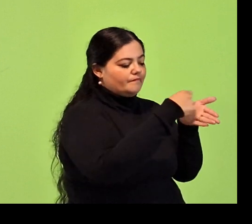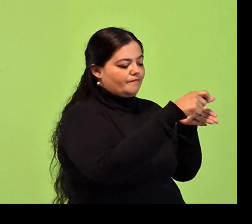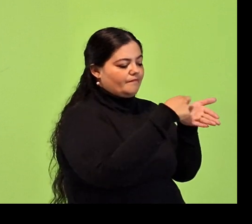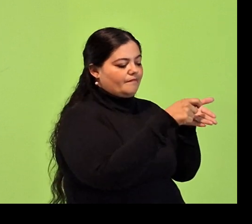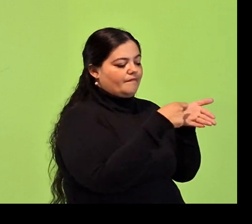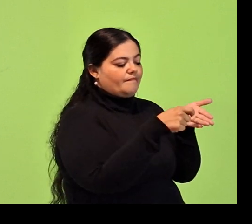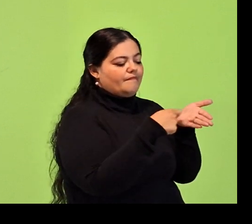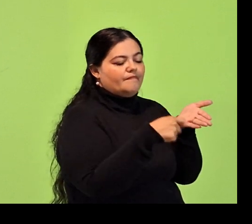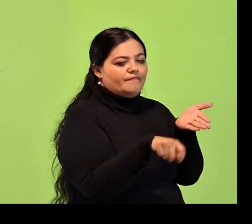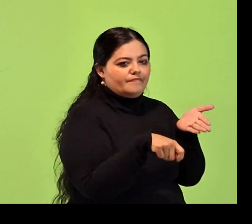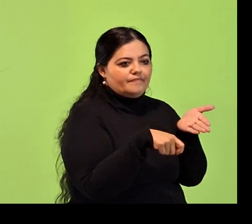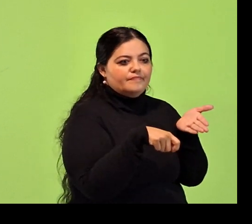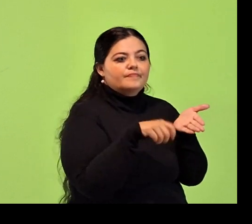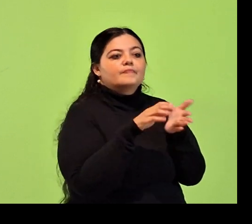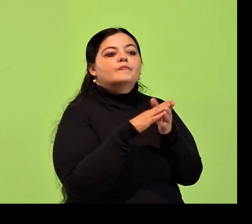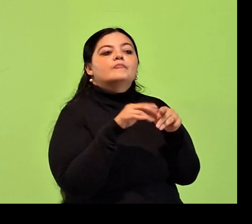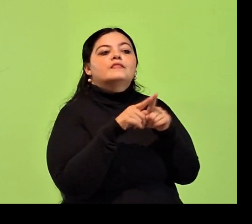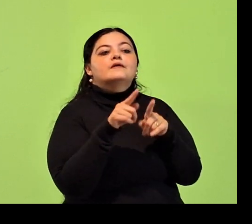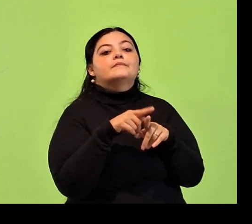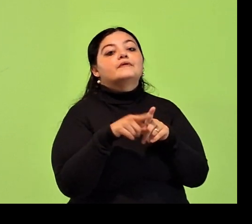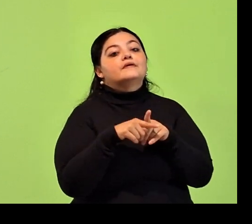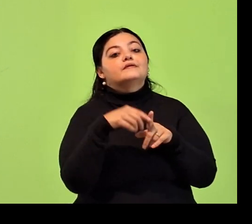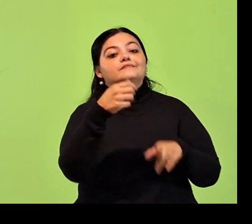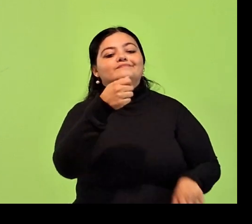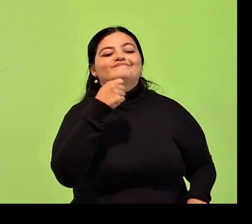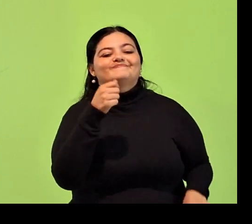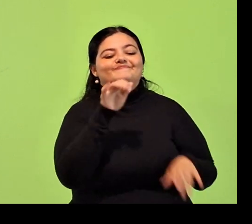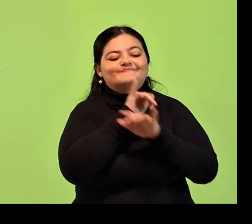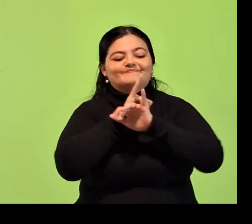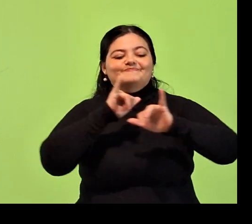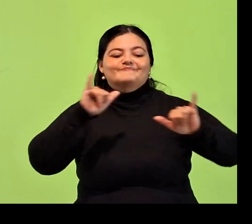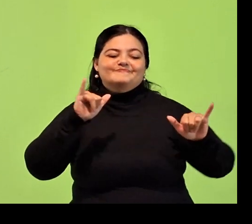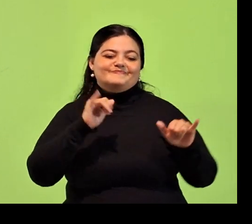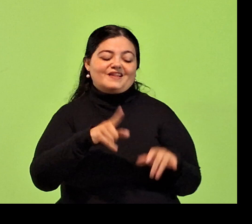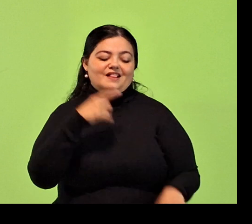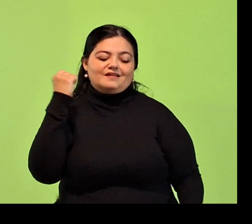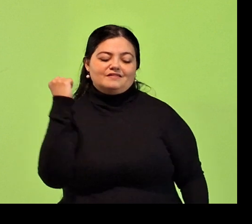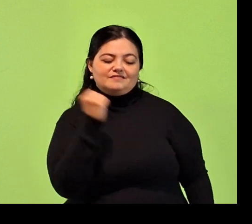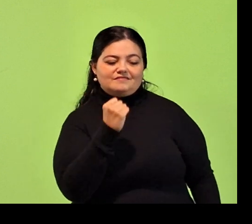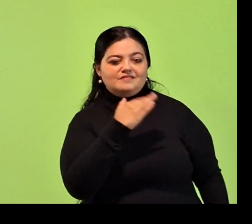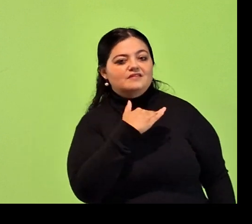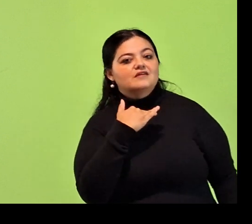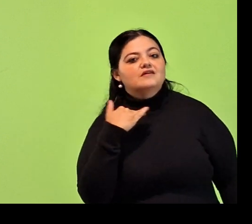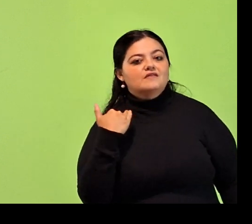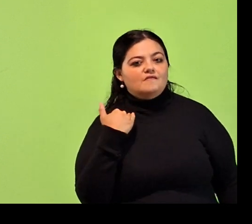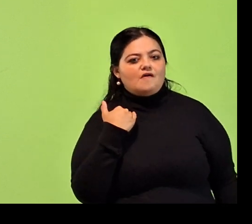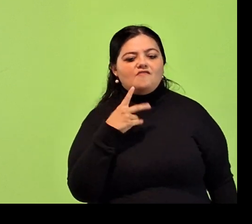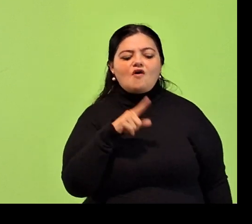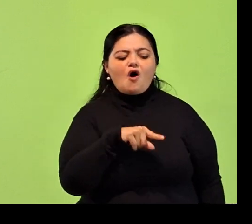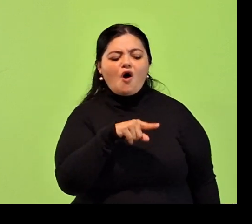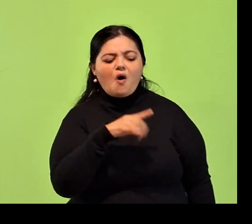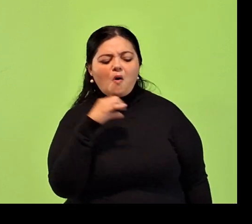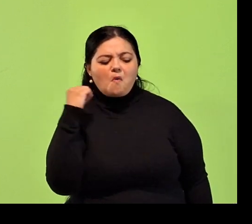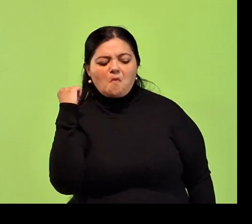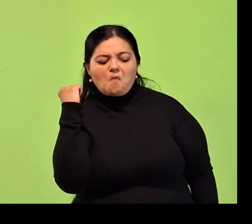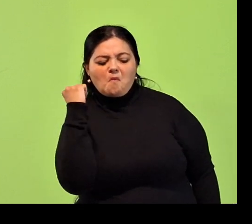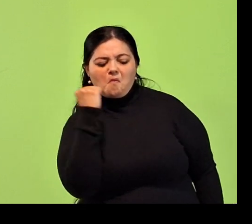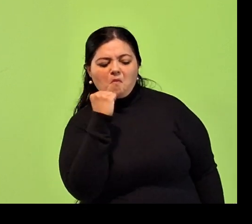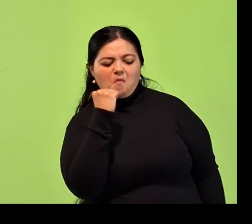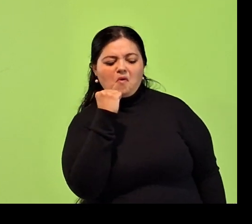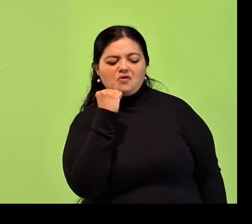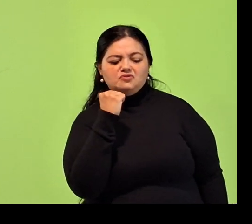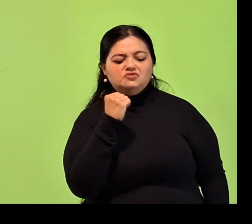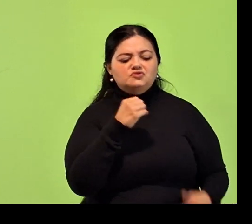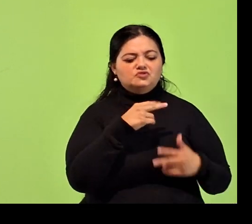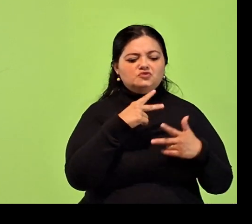a chamada da notícia do seu assassinato. A matéria diz: morte em ritual macabro. Menina assassinada